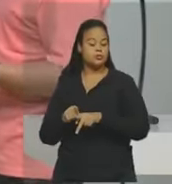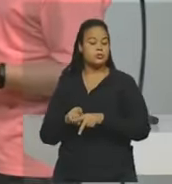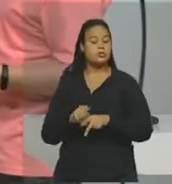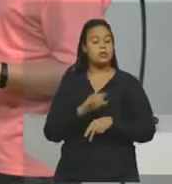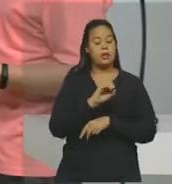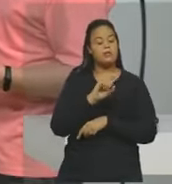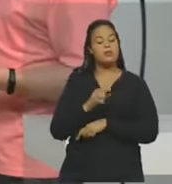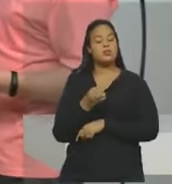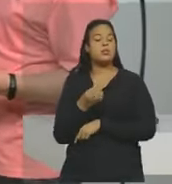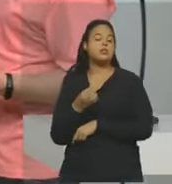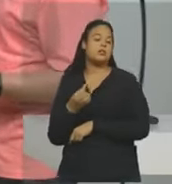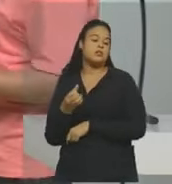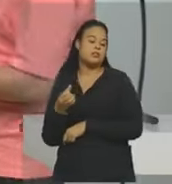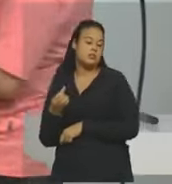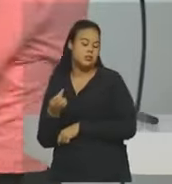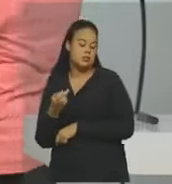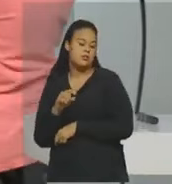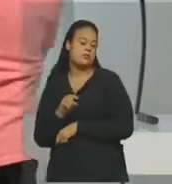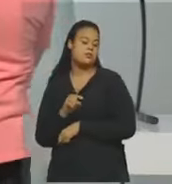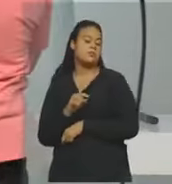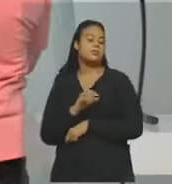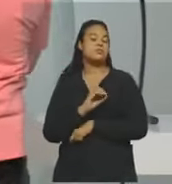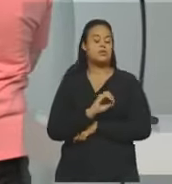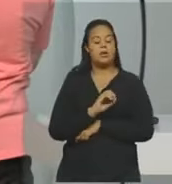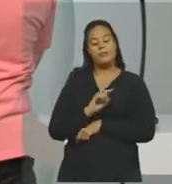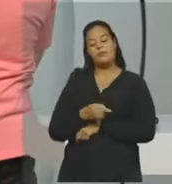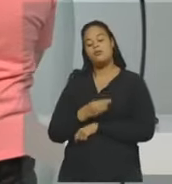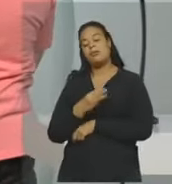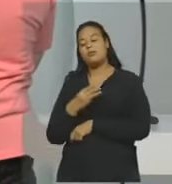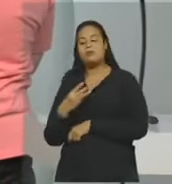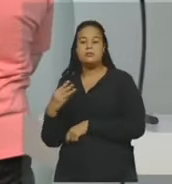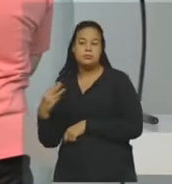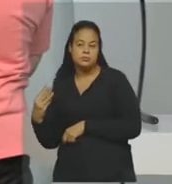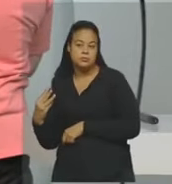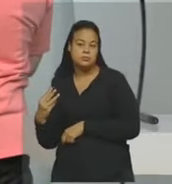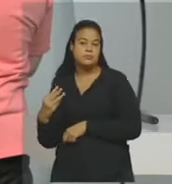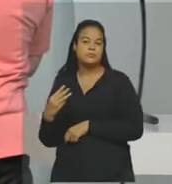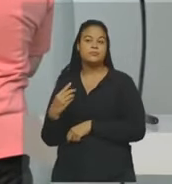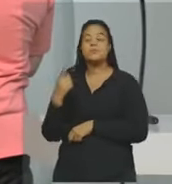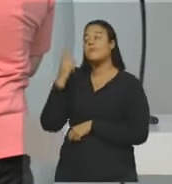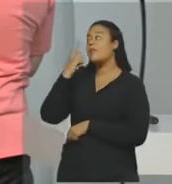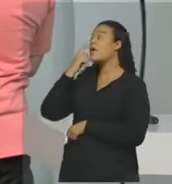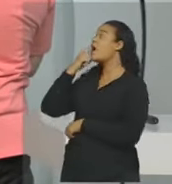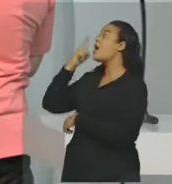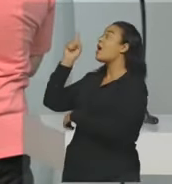0,666666 vai ser o dobro de 0,33. Então, aqui, ó, nesse pedaço está passando